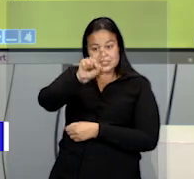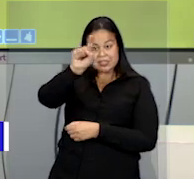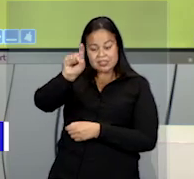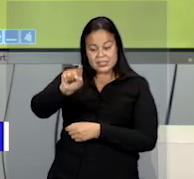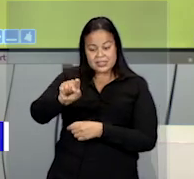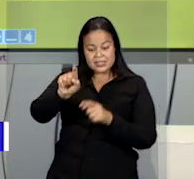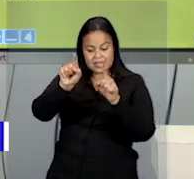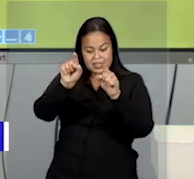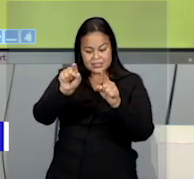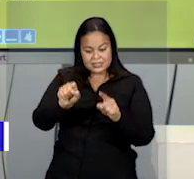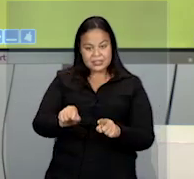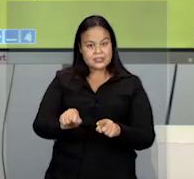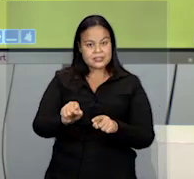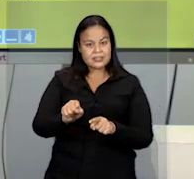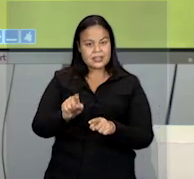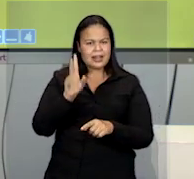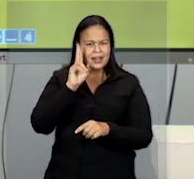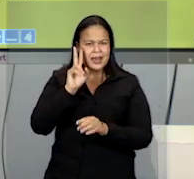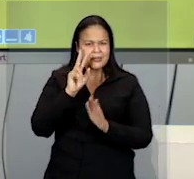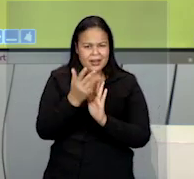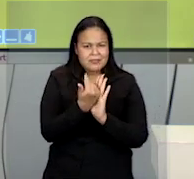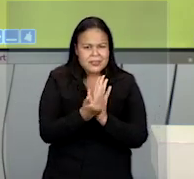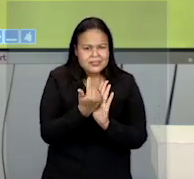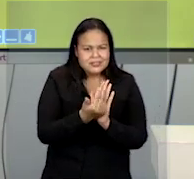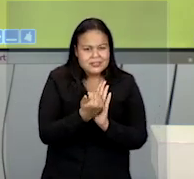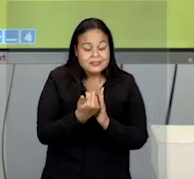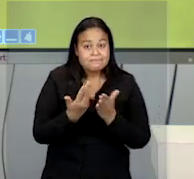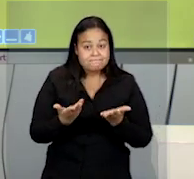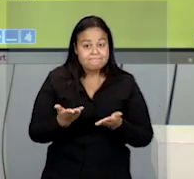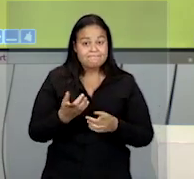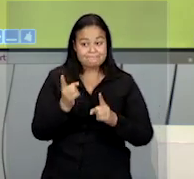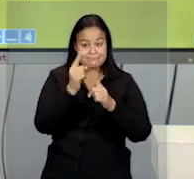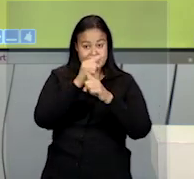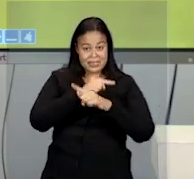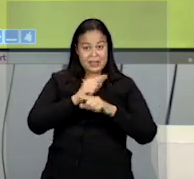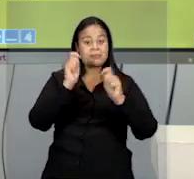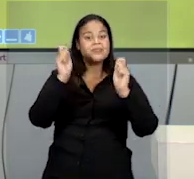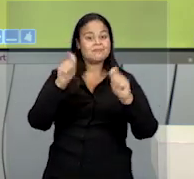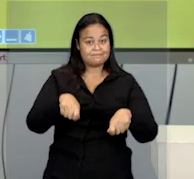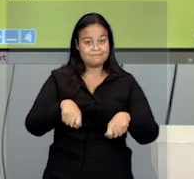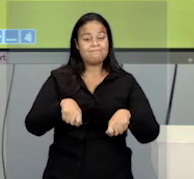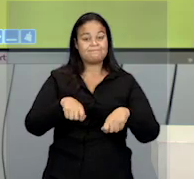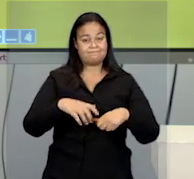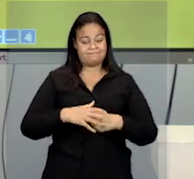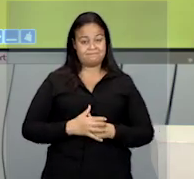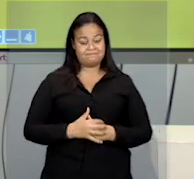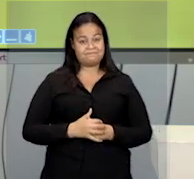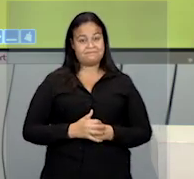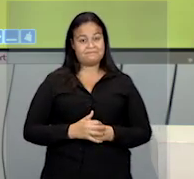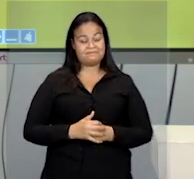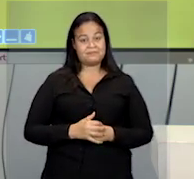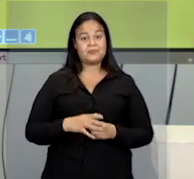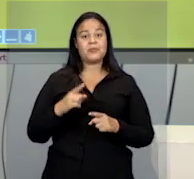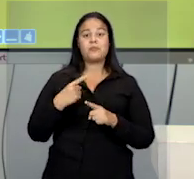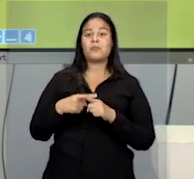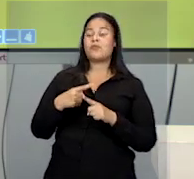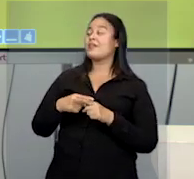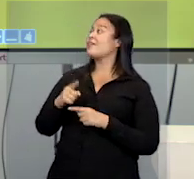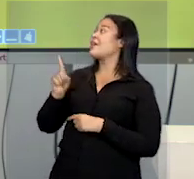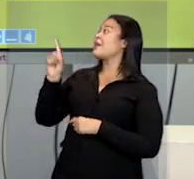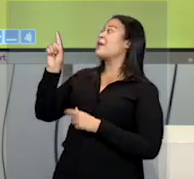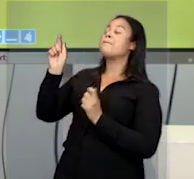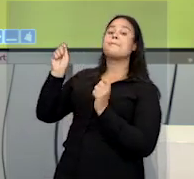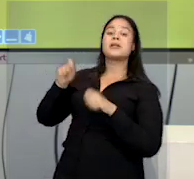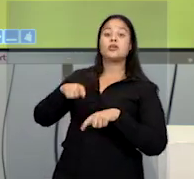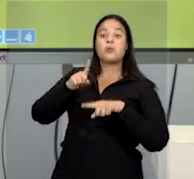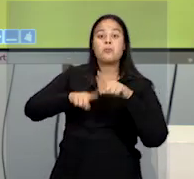seta. O que eu vou ter que fazer? Eu vou ter que inverter essa reação. Porque eu preciso dele nos